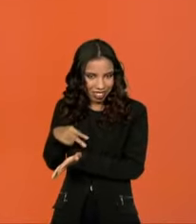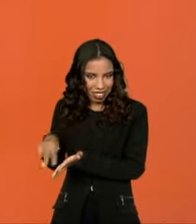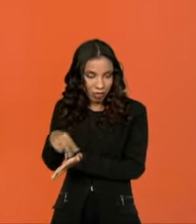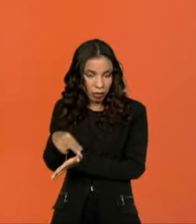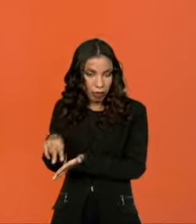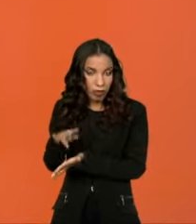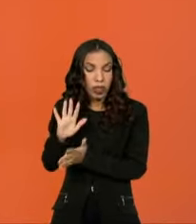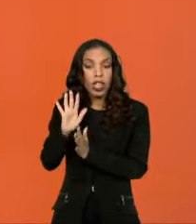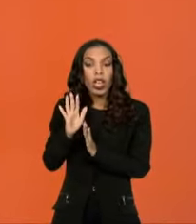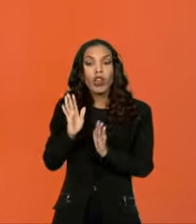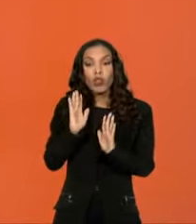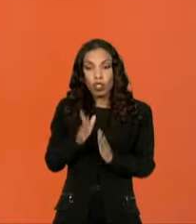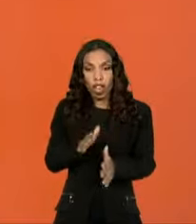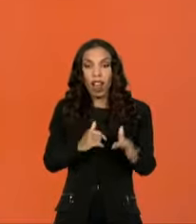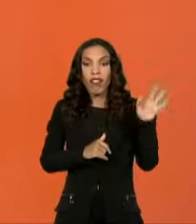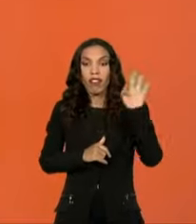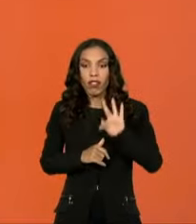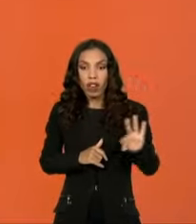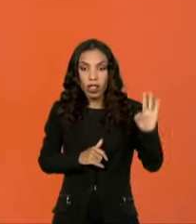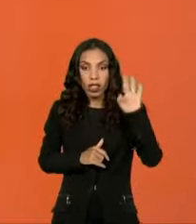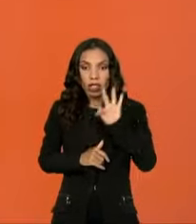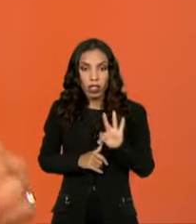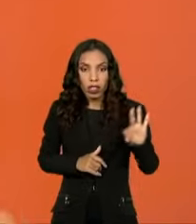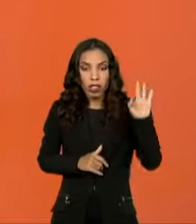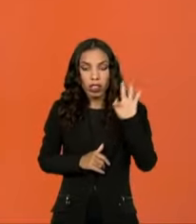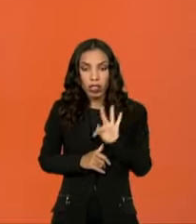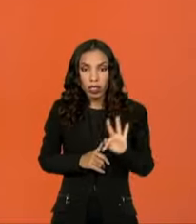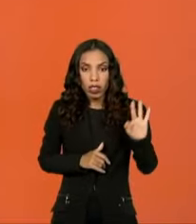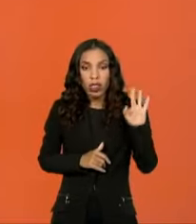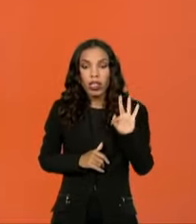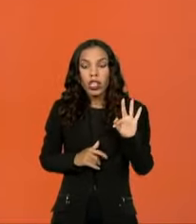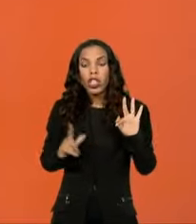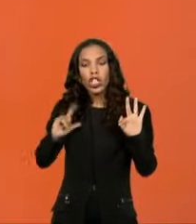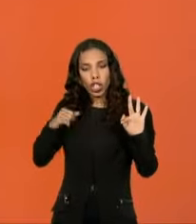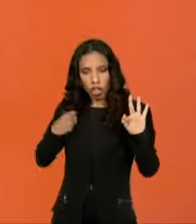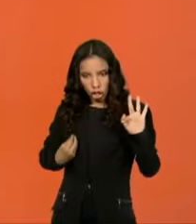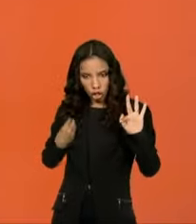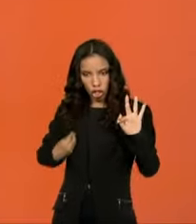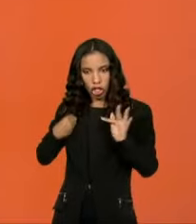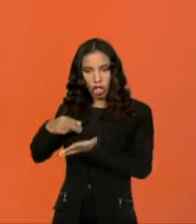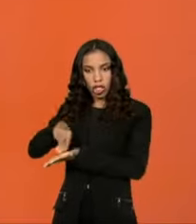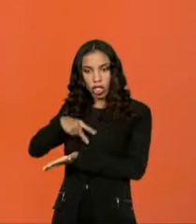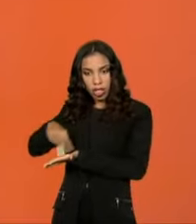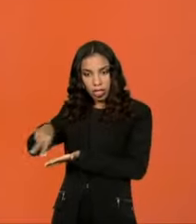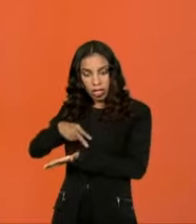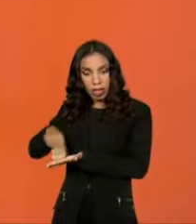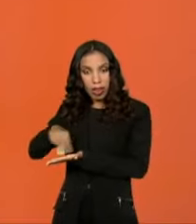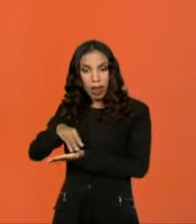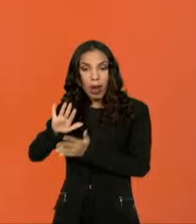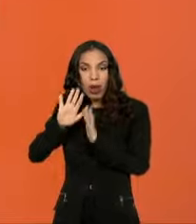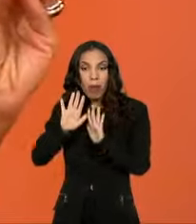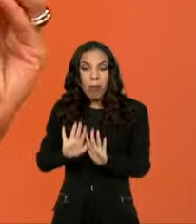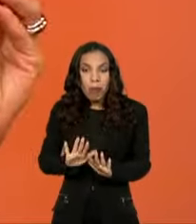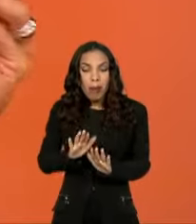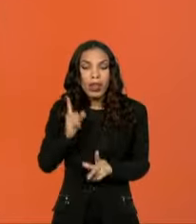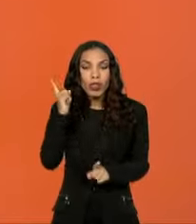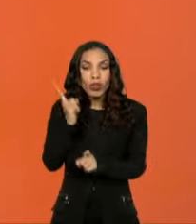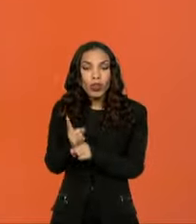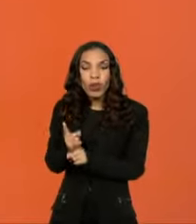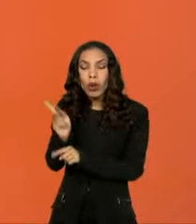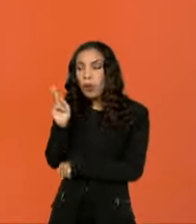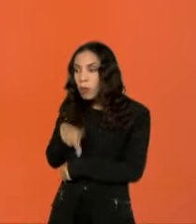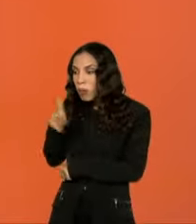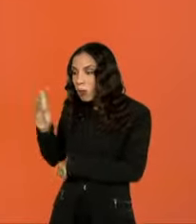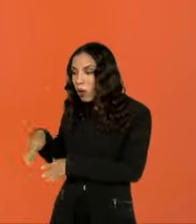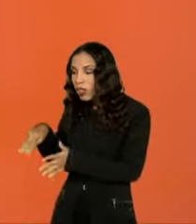eu já estava na faculdade e eu estava muito envolvida ainda com a dança. Mas eu descobri que eu ia ser professora de dança e o meu